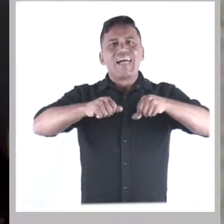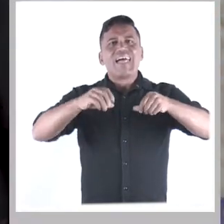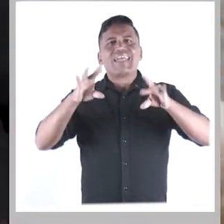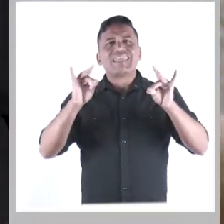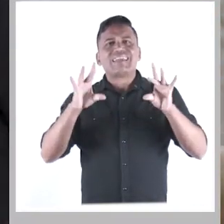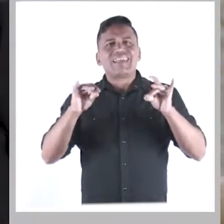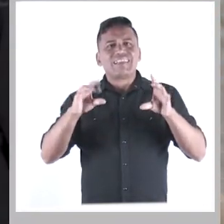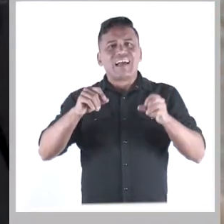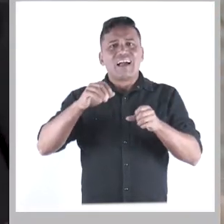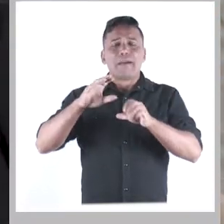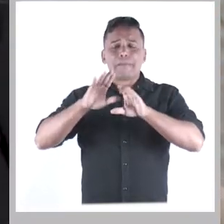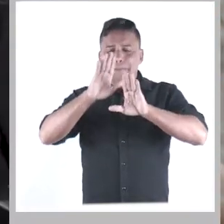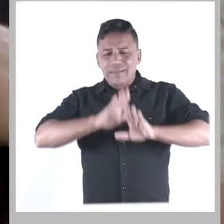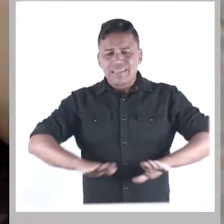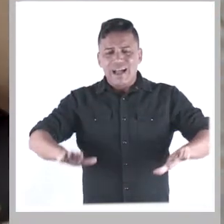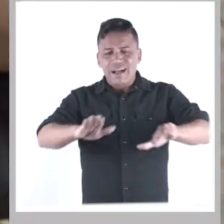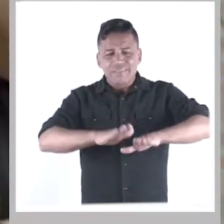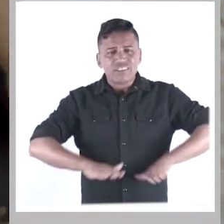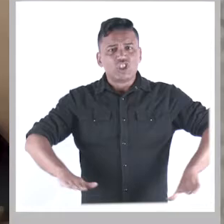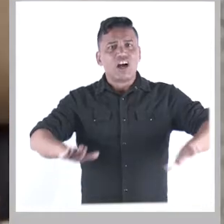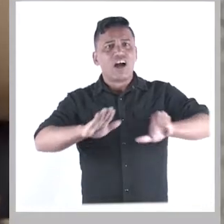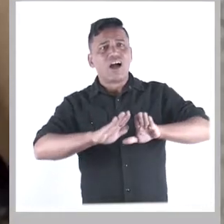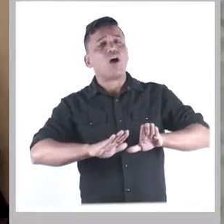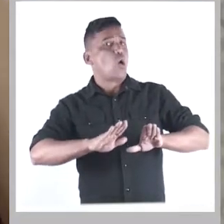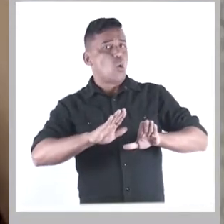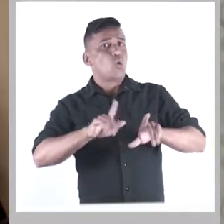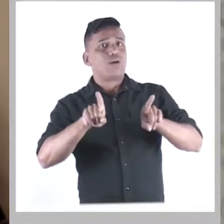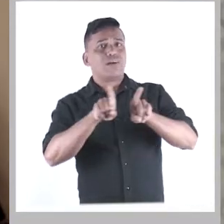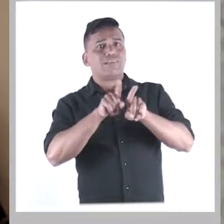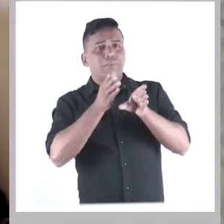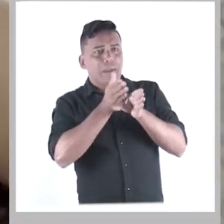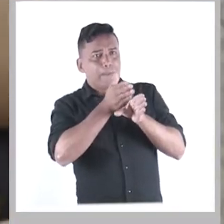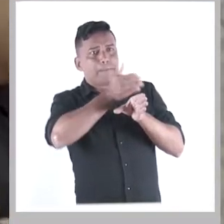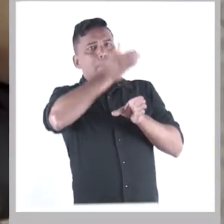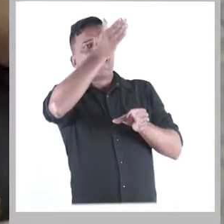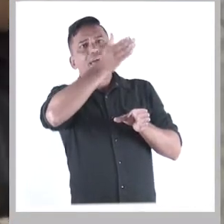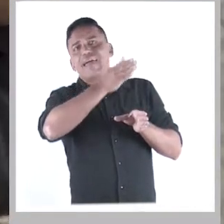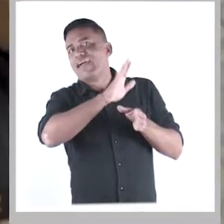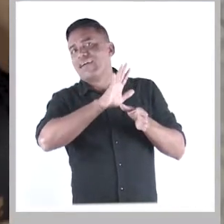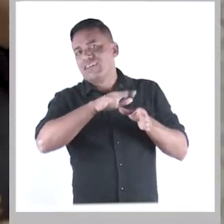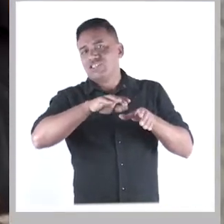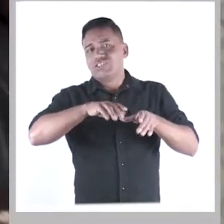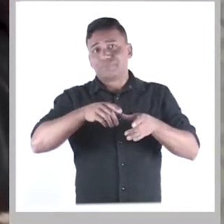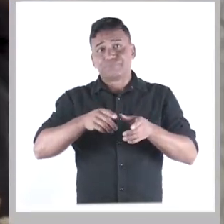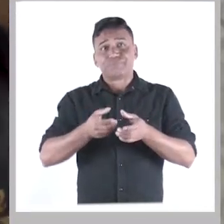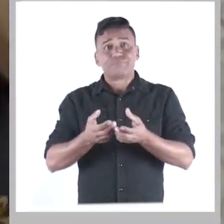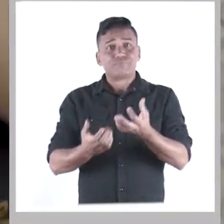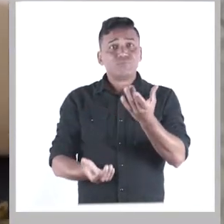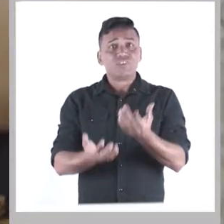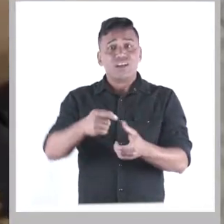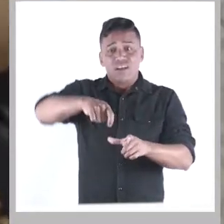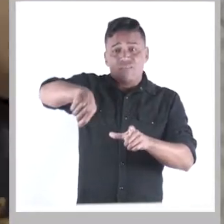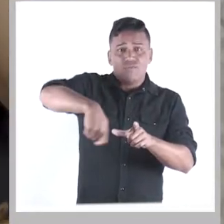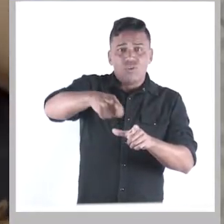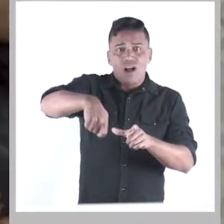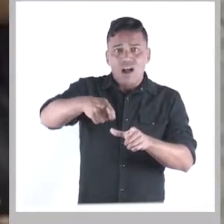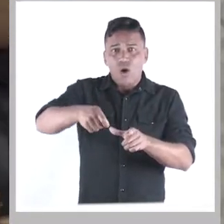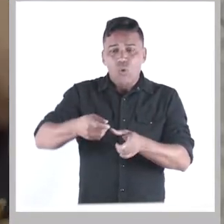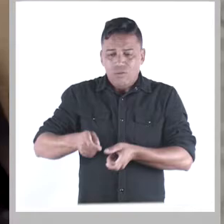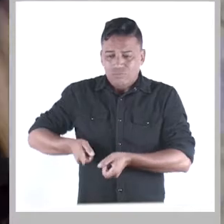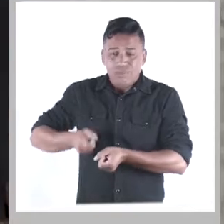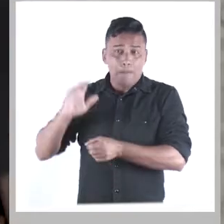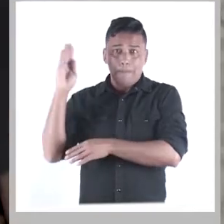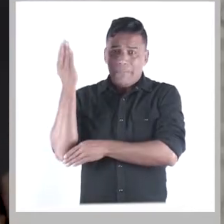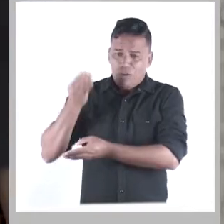para passar no chão, né? Que passava o barro toda semana, né? Tinha que passar barro ali no fogão a lenha, onde